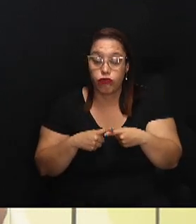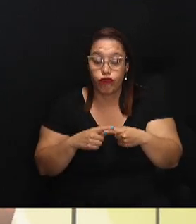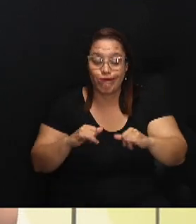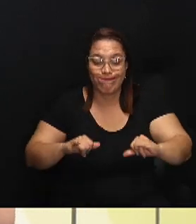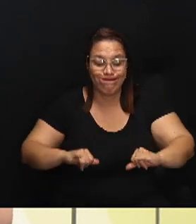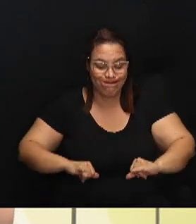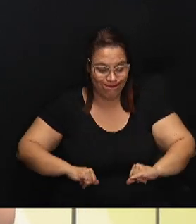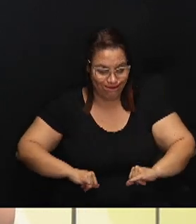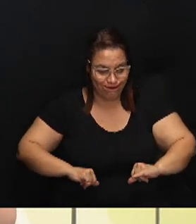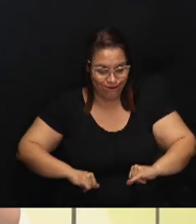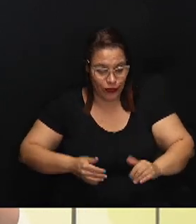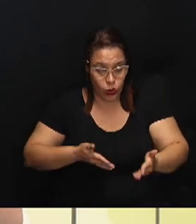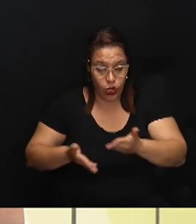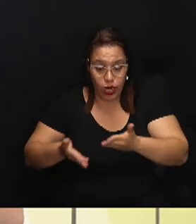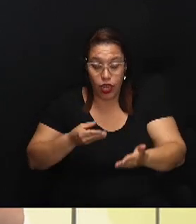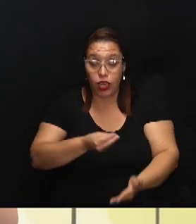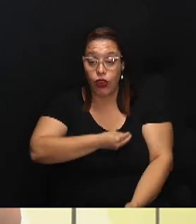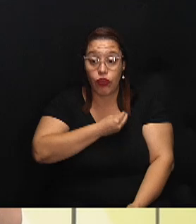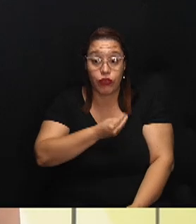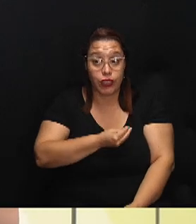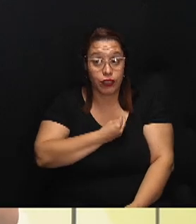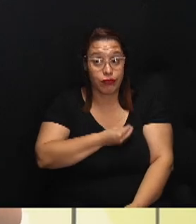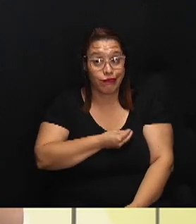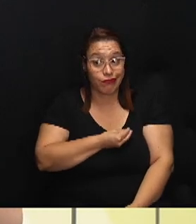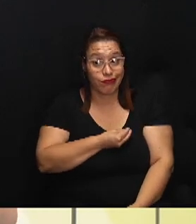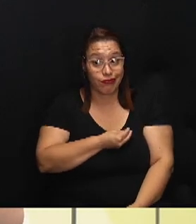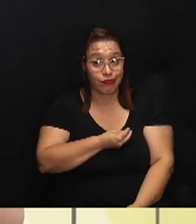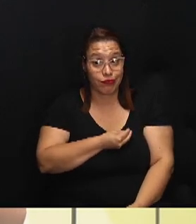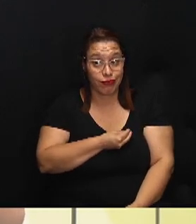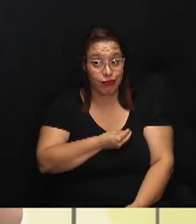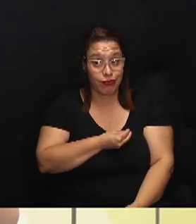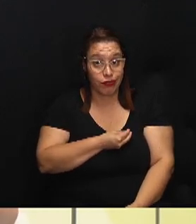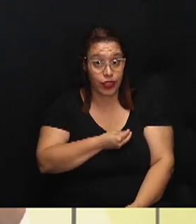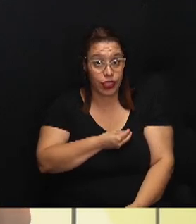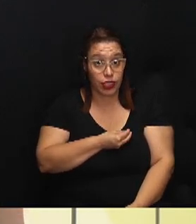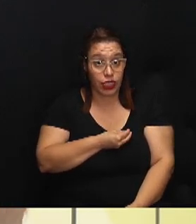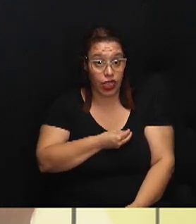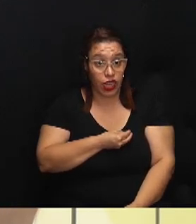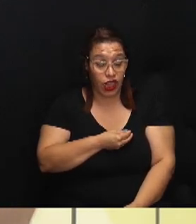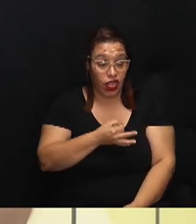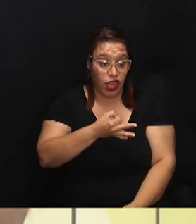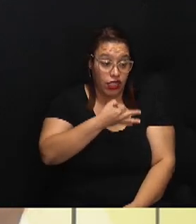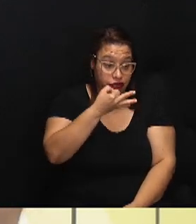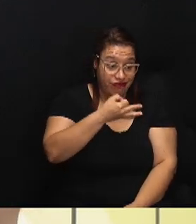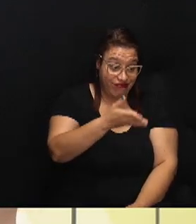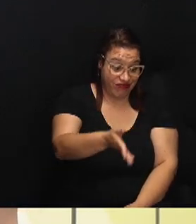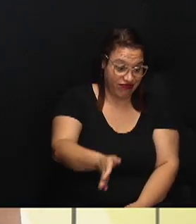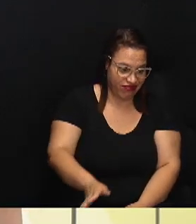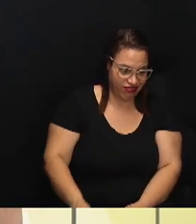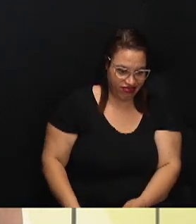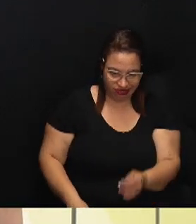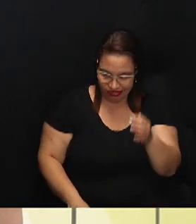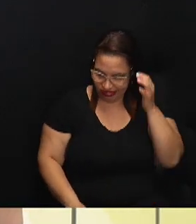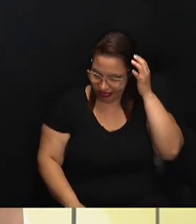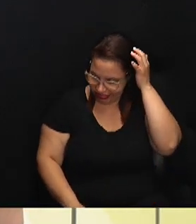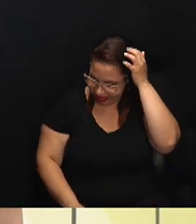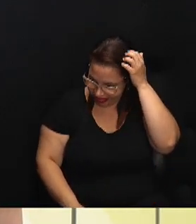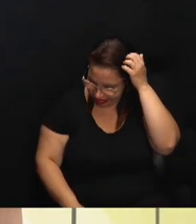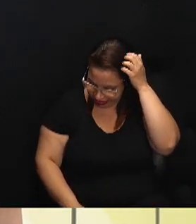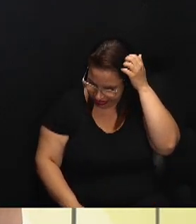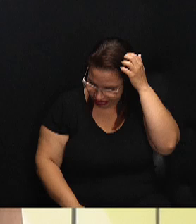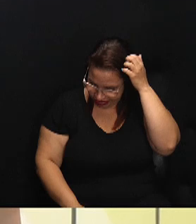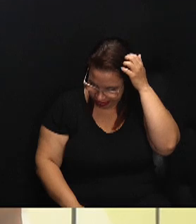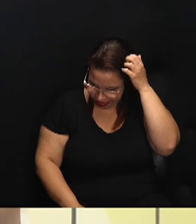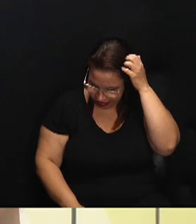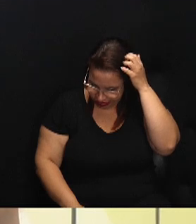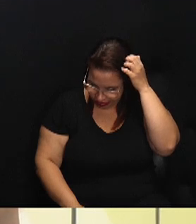proporcional ao que ela está passando, né? Sim. Porque muitas vezes a gente acaba fazendo esse julgamento, né, da questão da proporção, né?